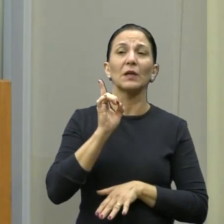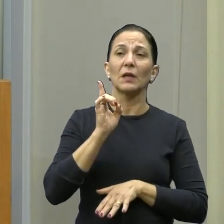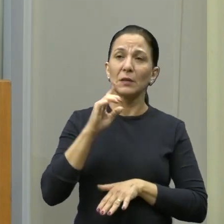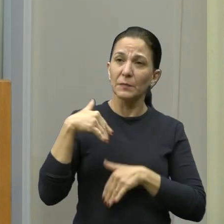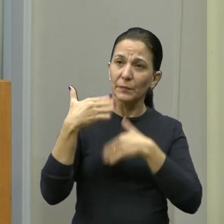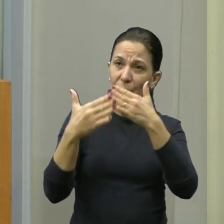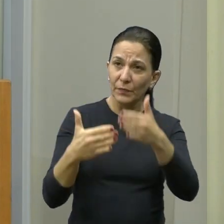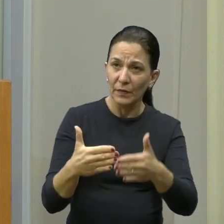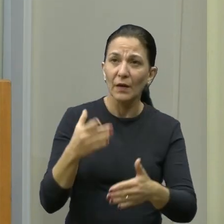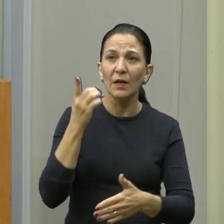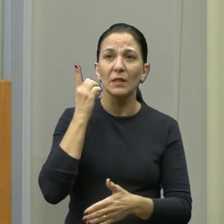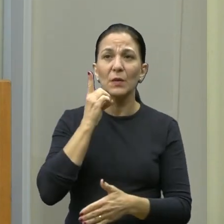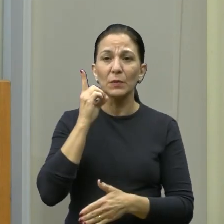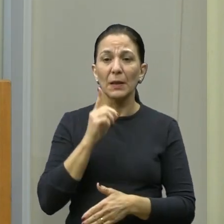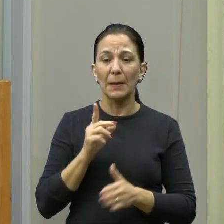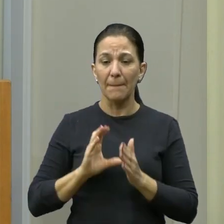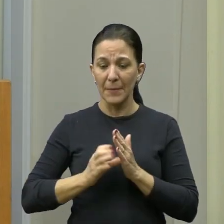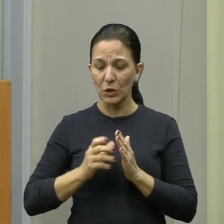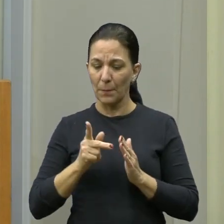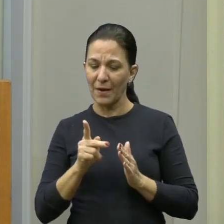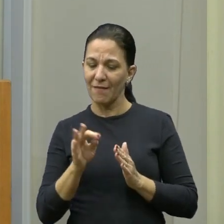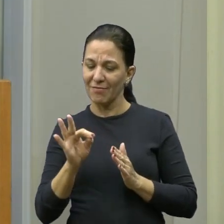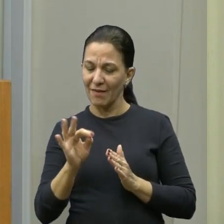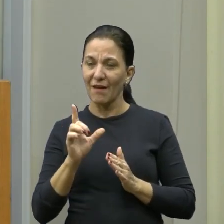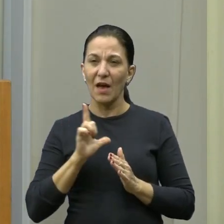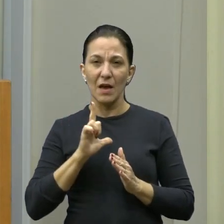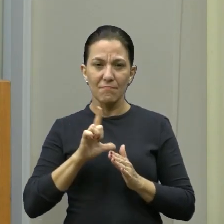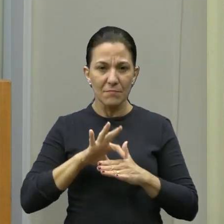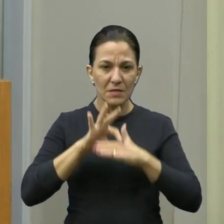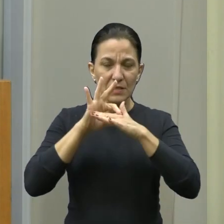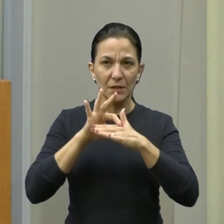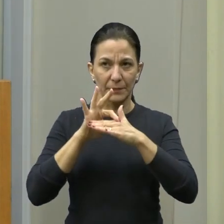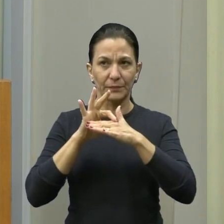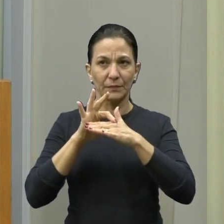progressistas, encabeçado pela deputada do PT. Então fica o meu